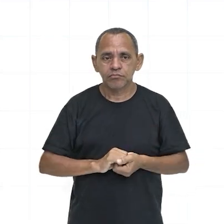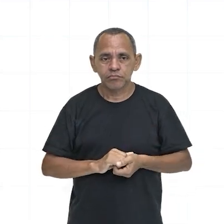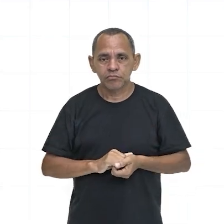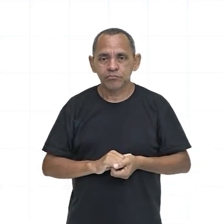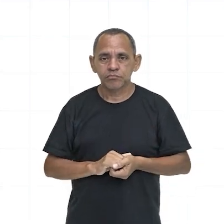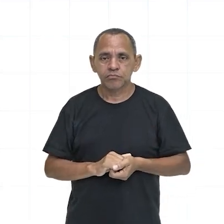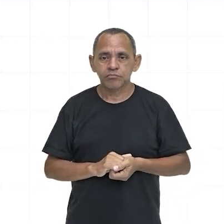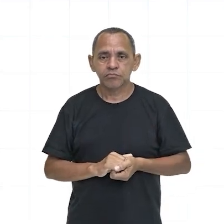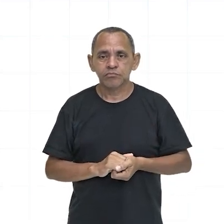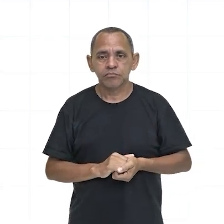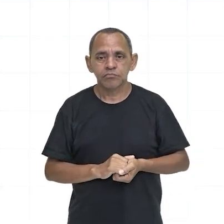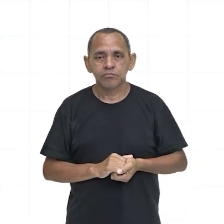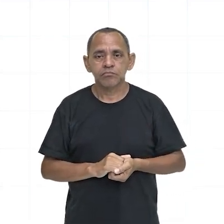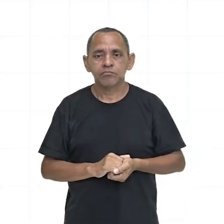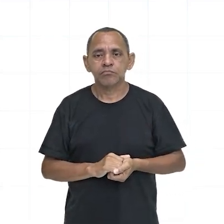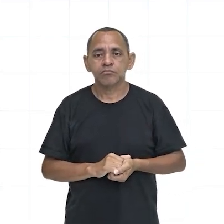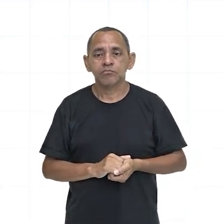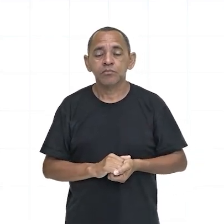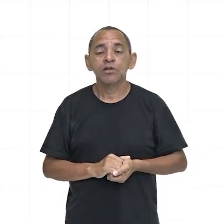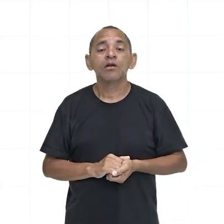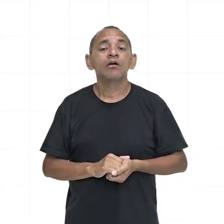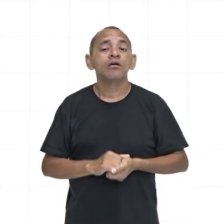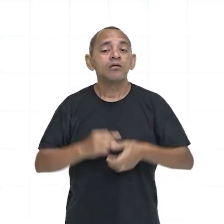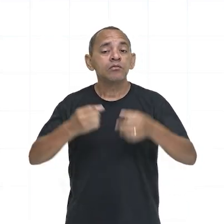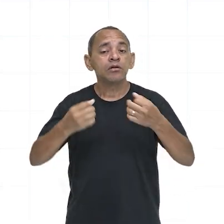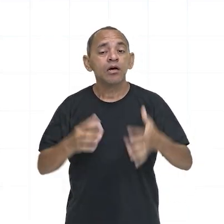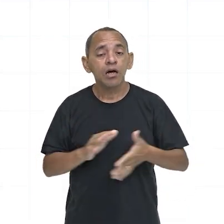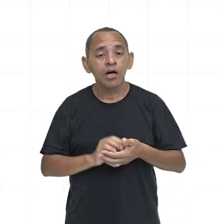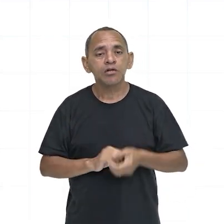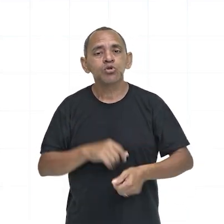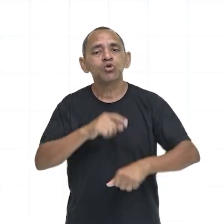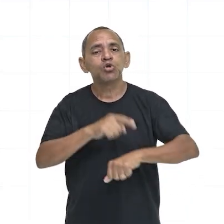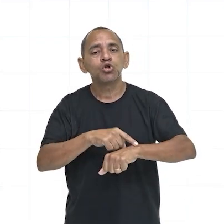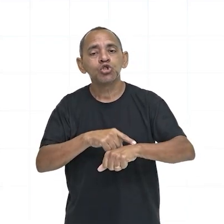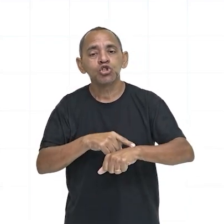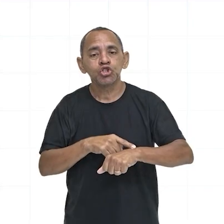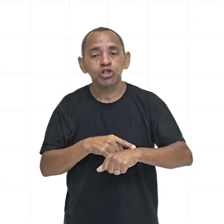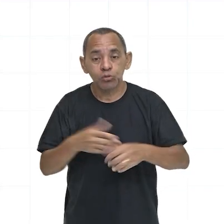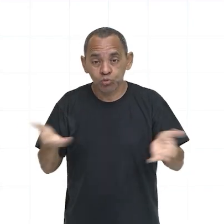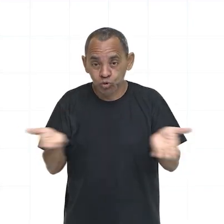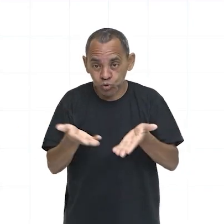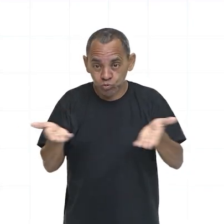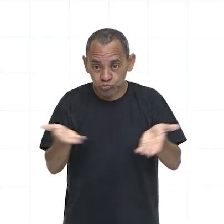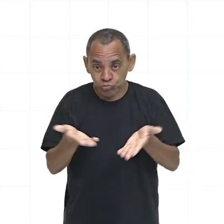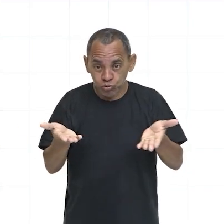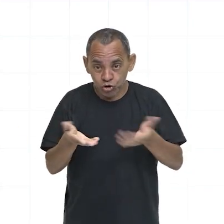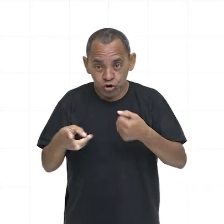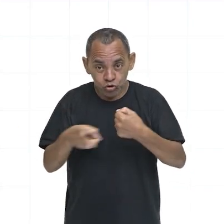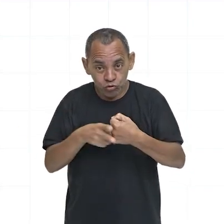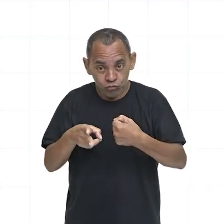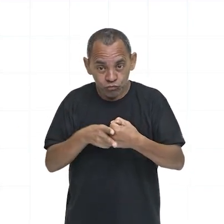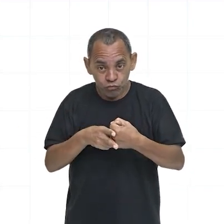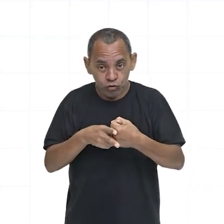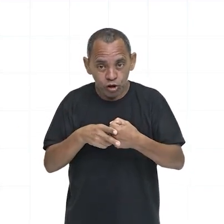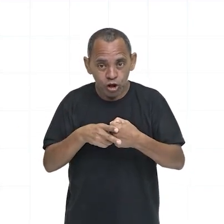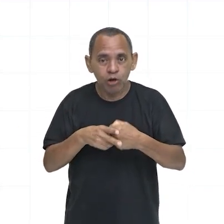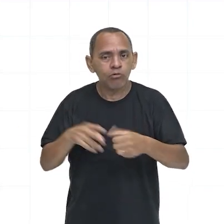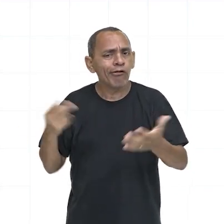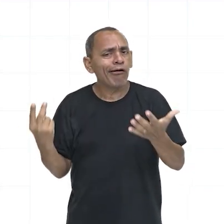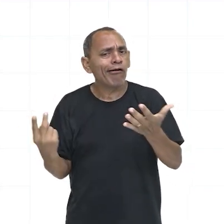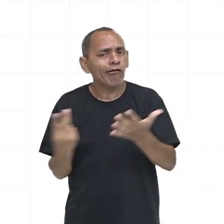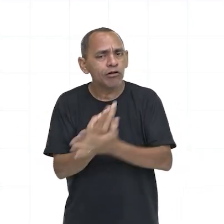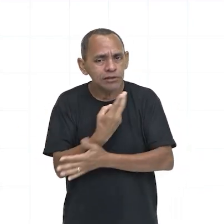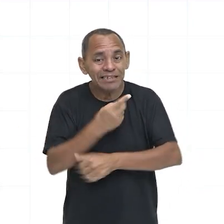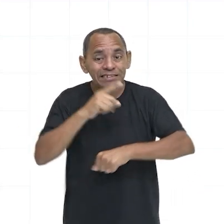Person Rule. Então, nós estamos falando de tempo presente, que é um tempo verbal, né, de algo que acontece no momento.